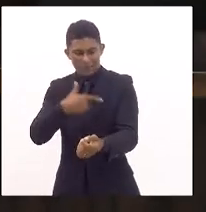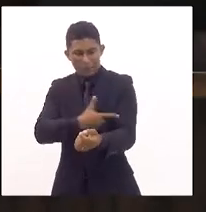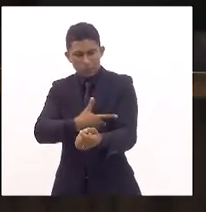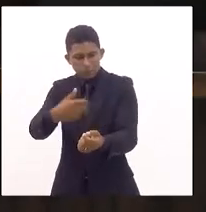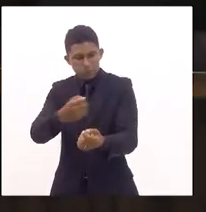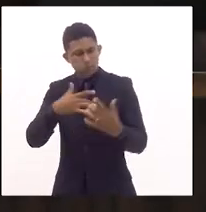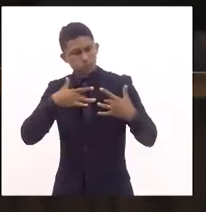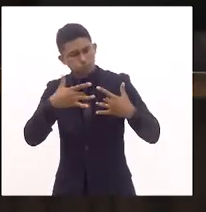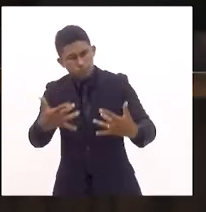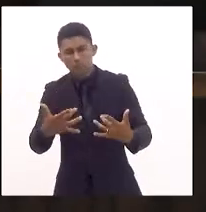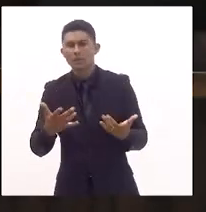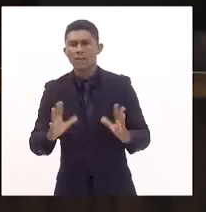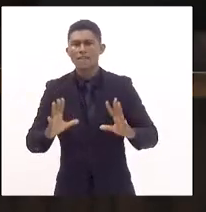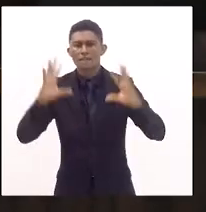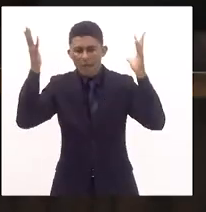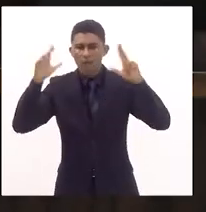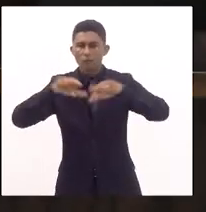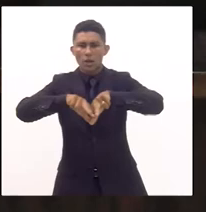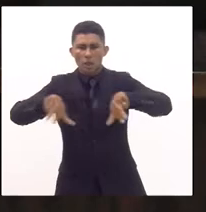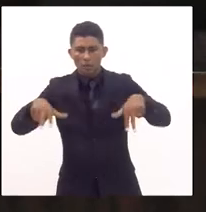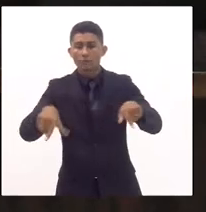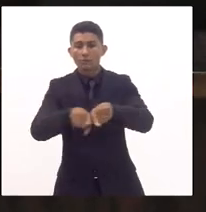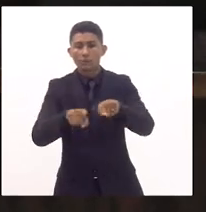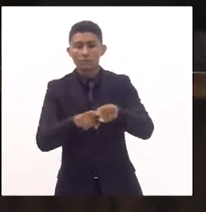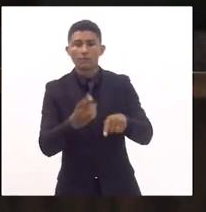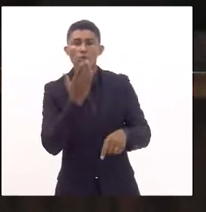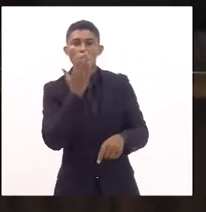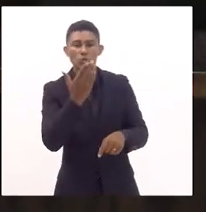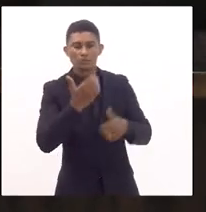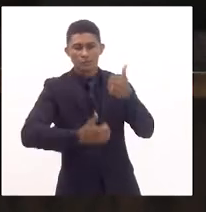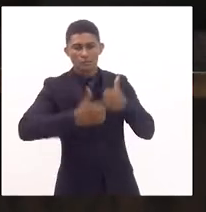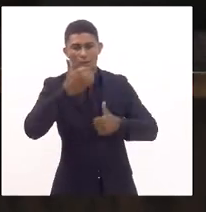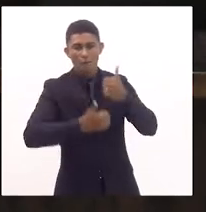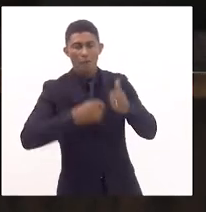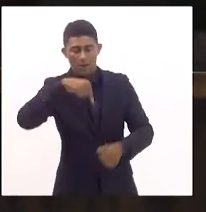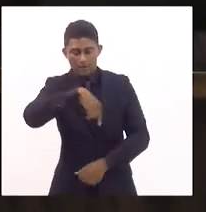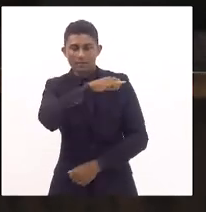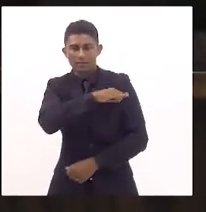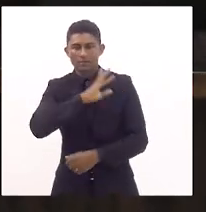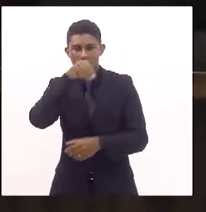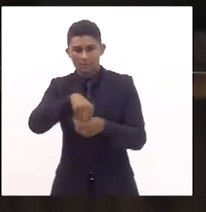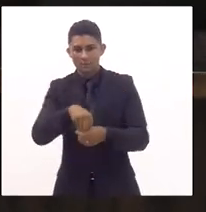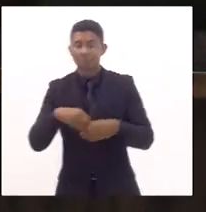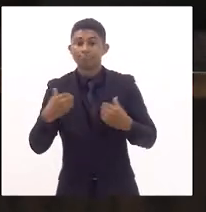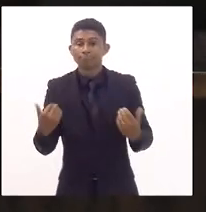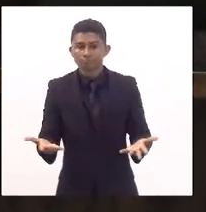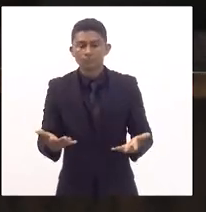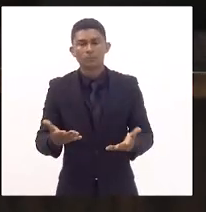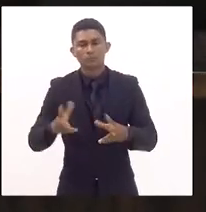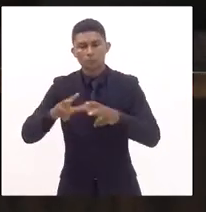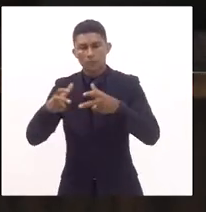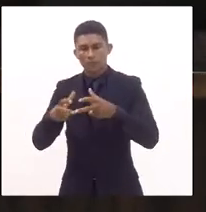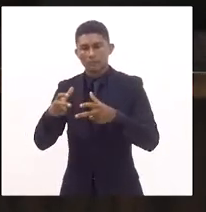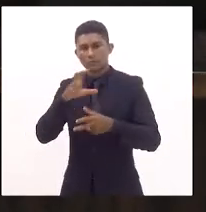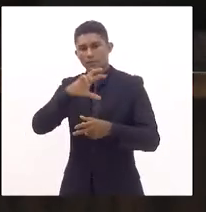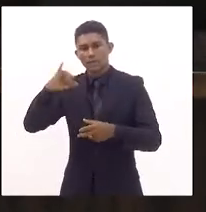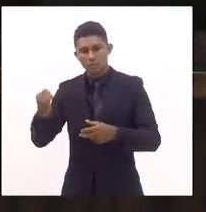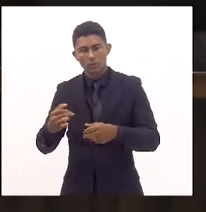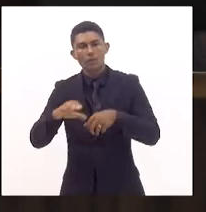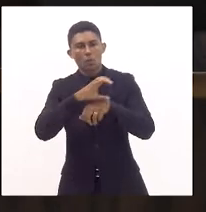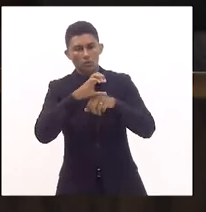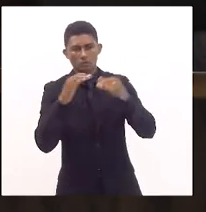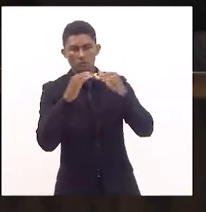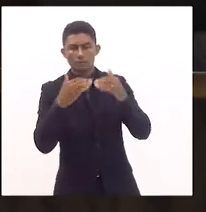eventos culturais, bem como em clubes de futebol no âmbito do Estado do Rio de Janeiro. Pareceres da Comissão de Constituição e Justiça pela condicionalidade.